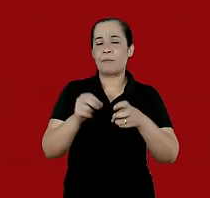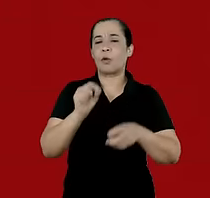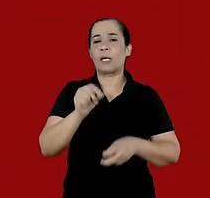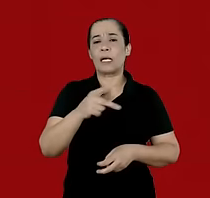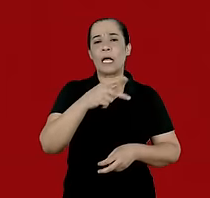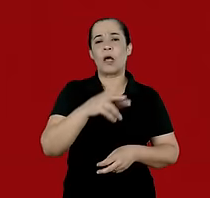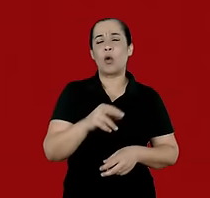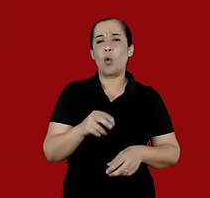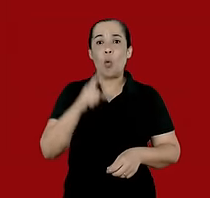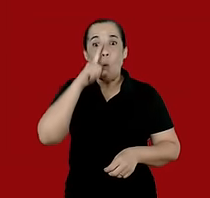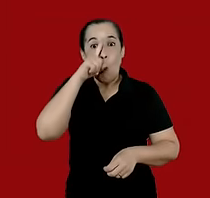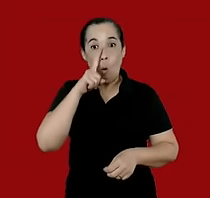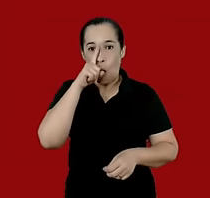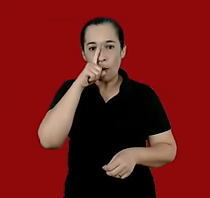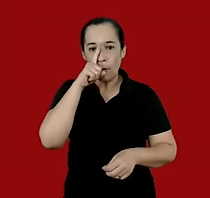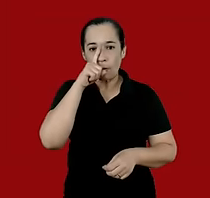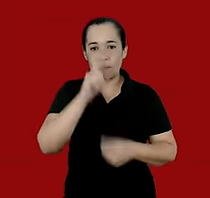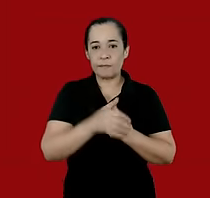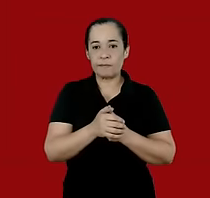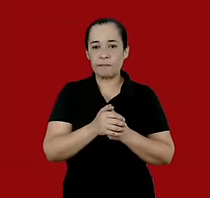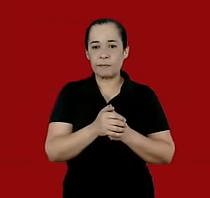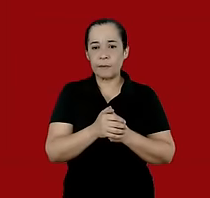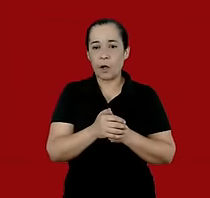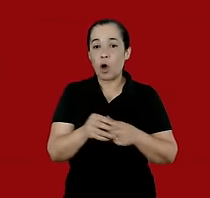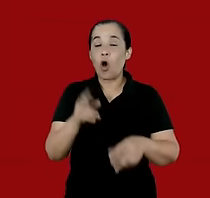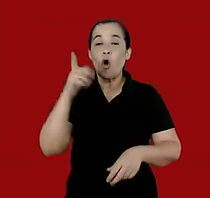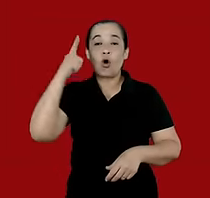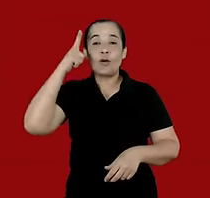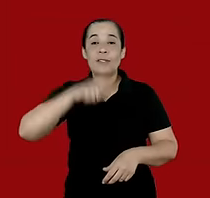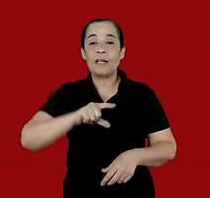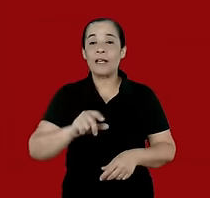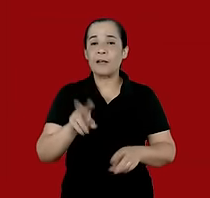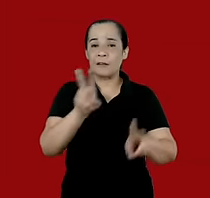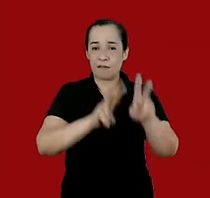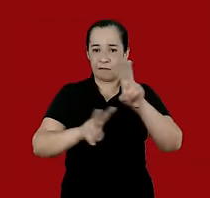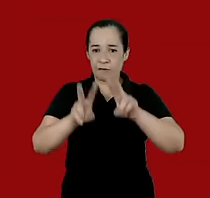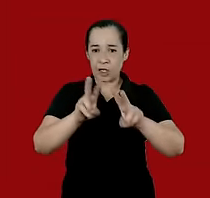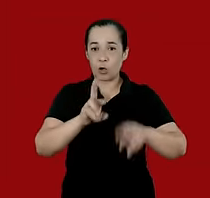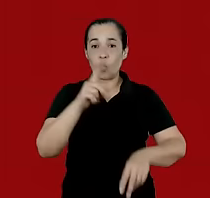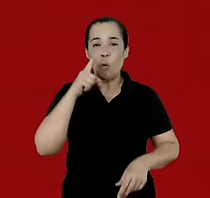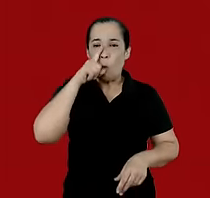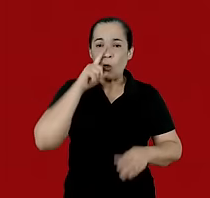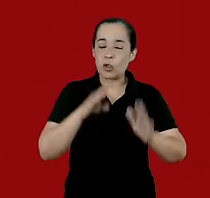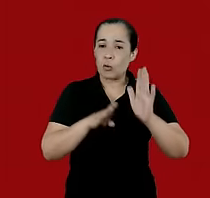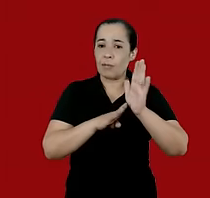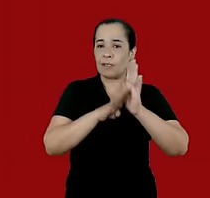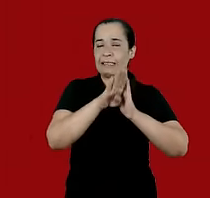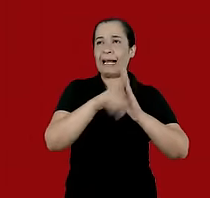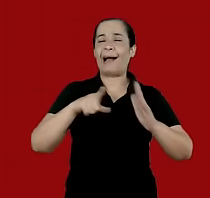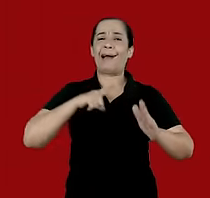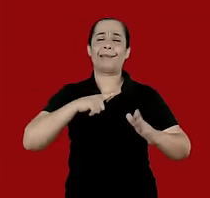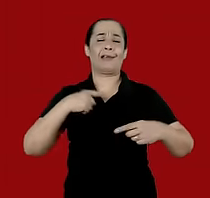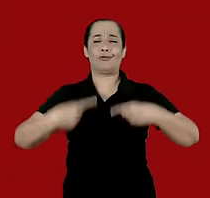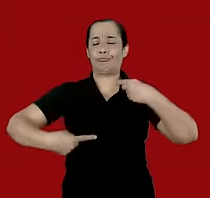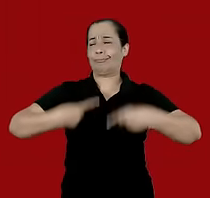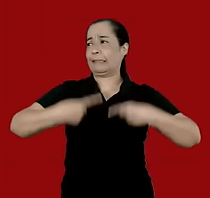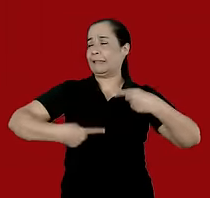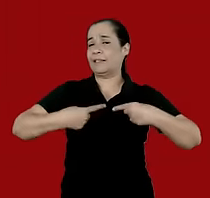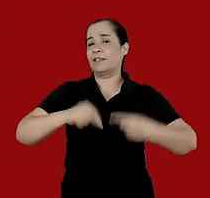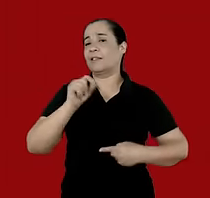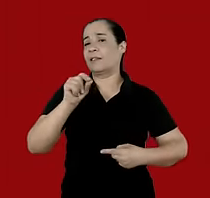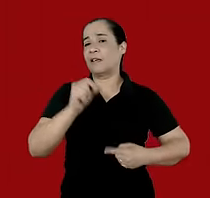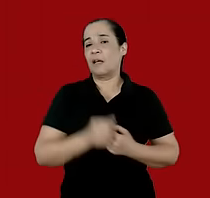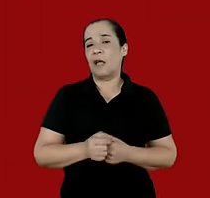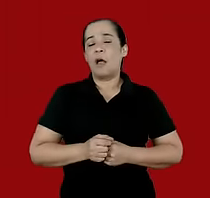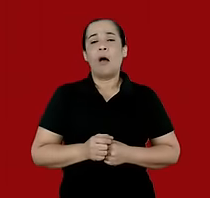esperado o que que é prêmio de risco a gente consegue ver que o prêmio de risco subiu muito aí Aqui tem um debate todo que tá nascendo s o quanto da taxa de